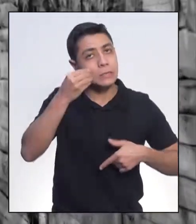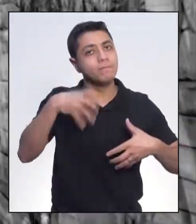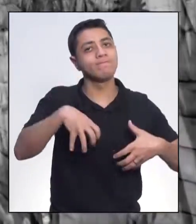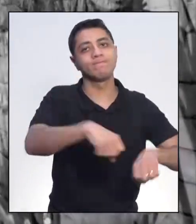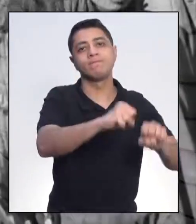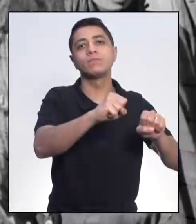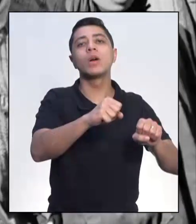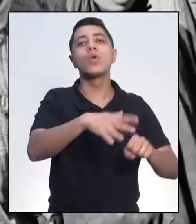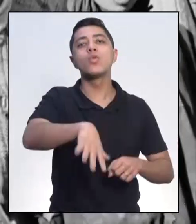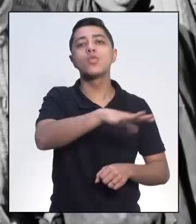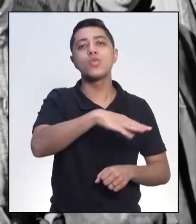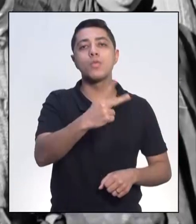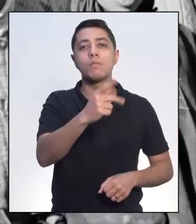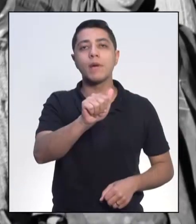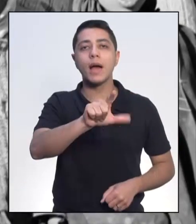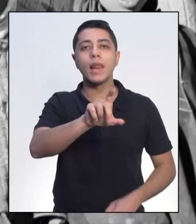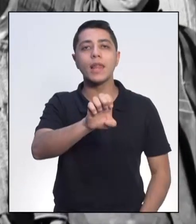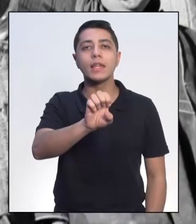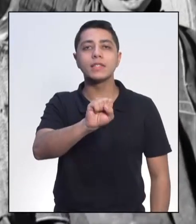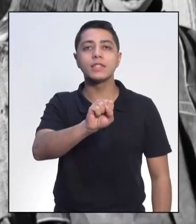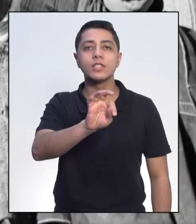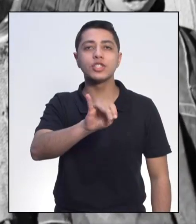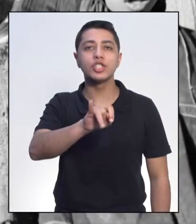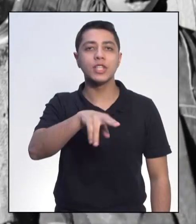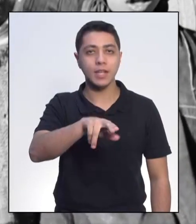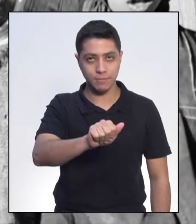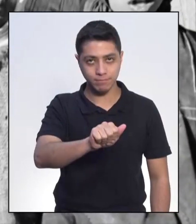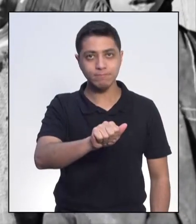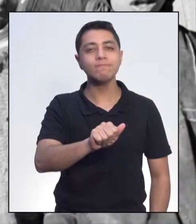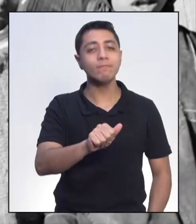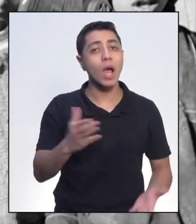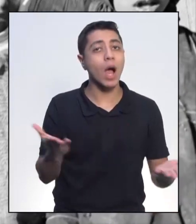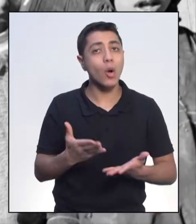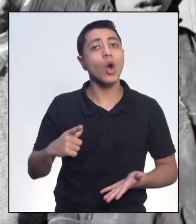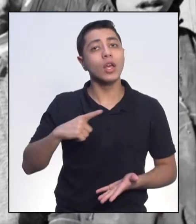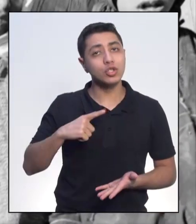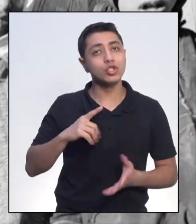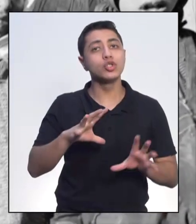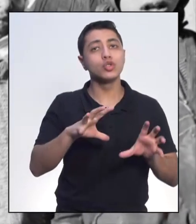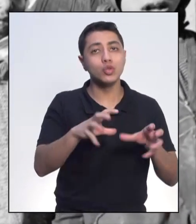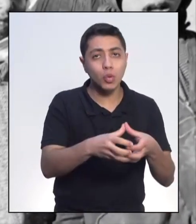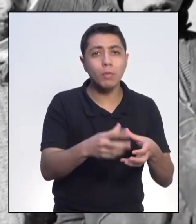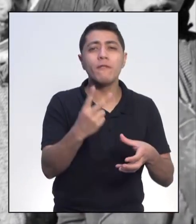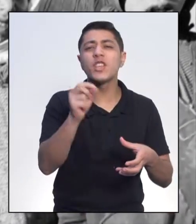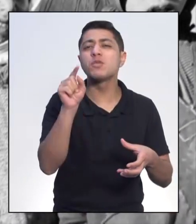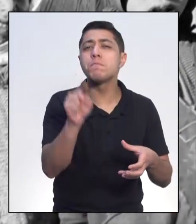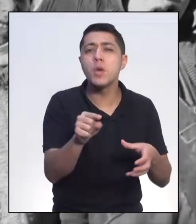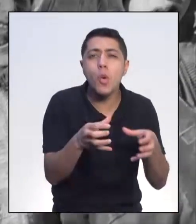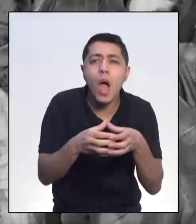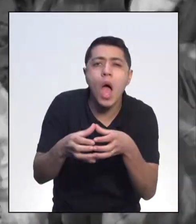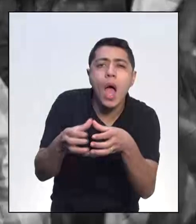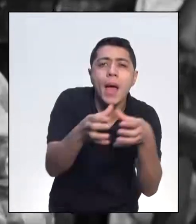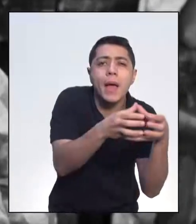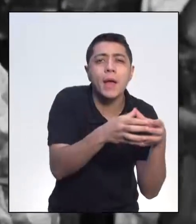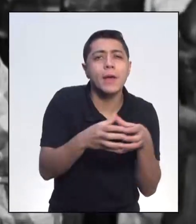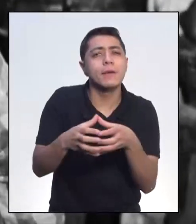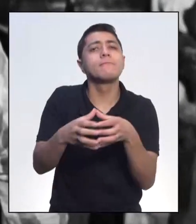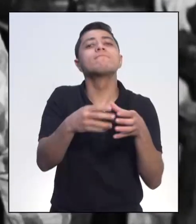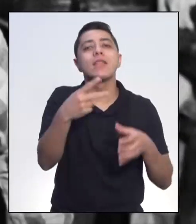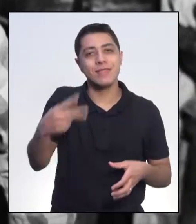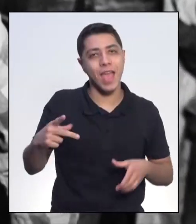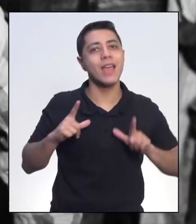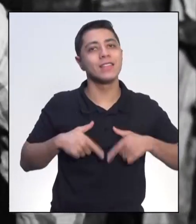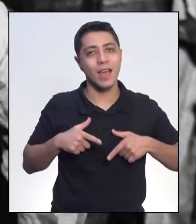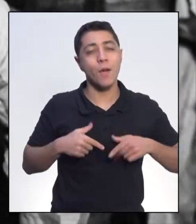Palestina. Atualmente, mais de 520 mil colonos israelenses vivem em cerca de 150 assentamentos na